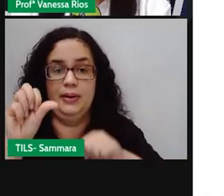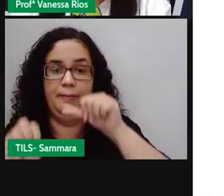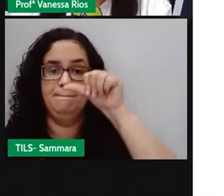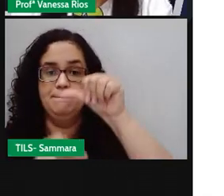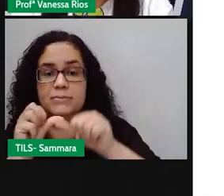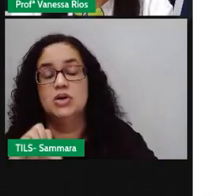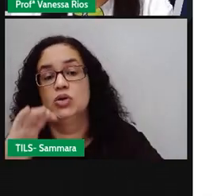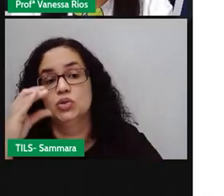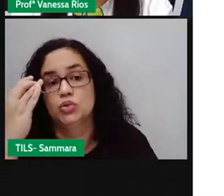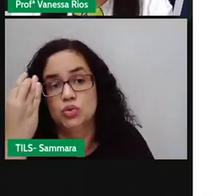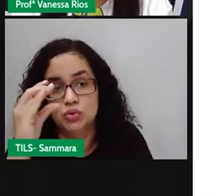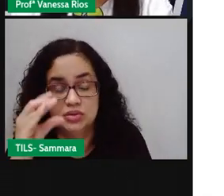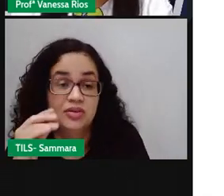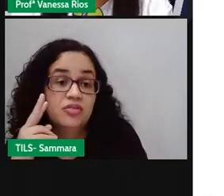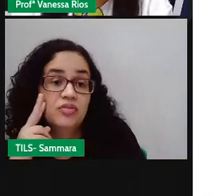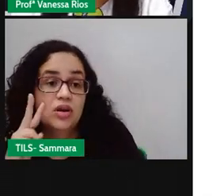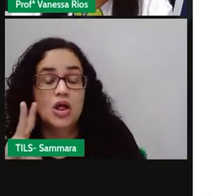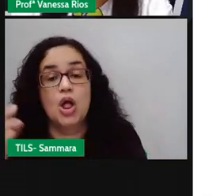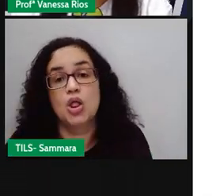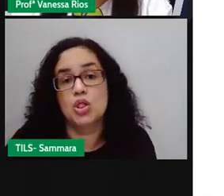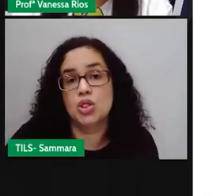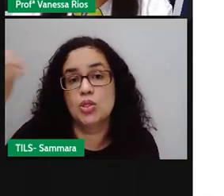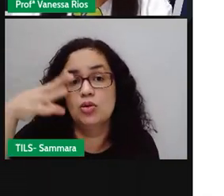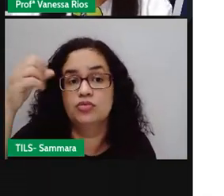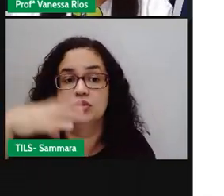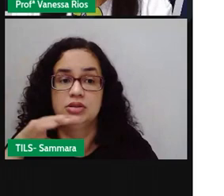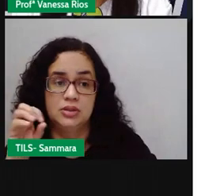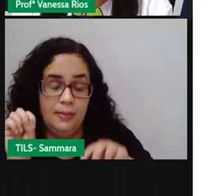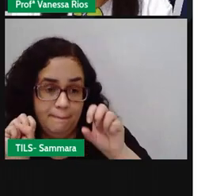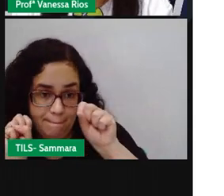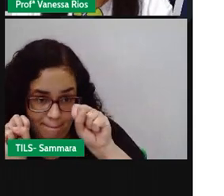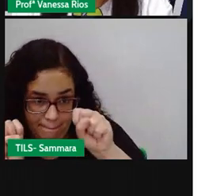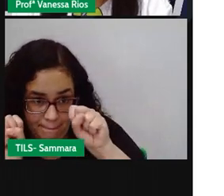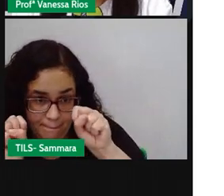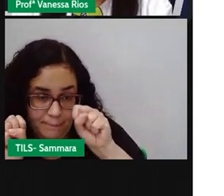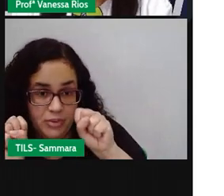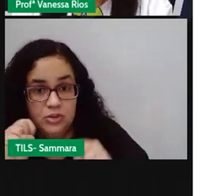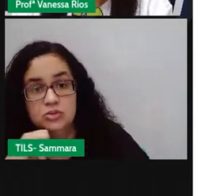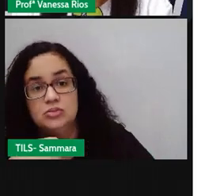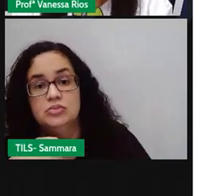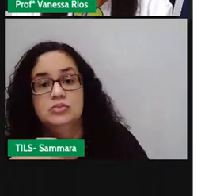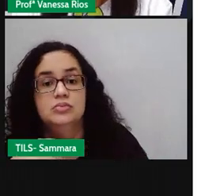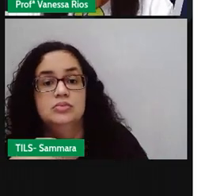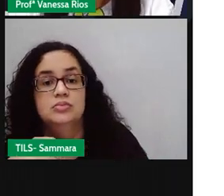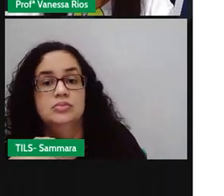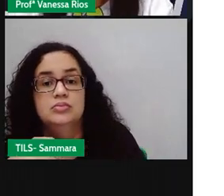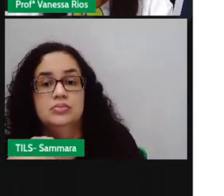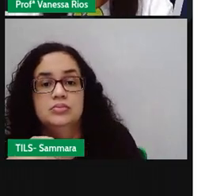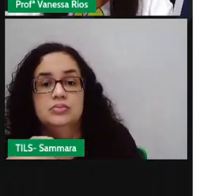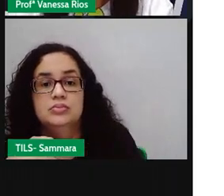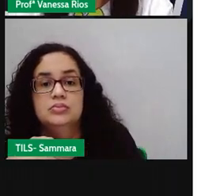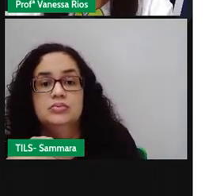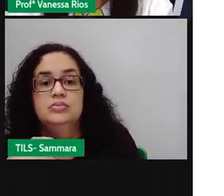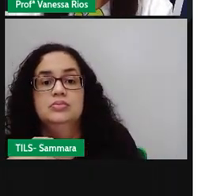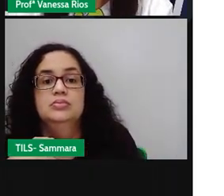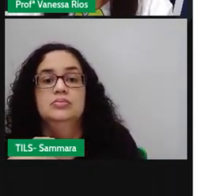e os cientistas vão descobrindo novas possibilidades, novos produtos, novos materiais.